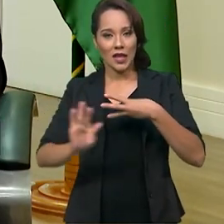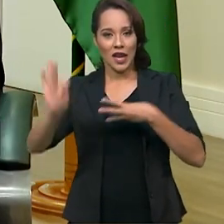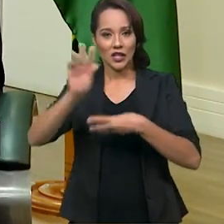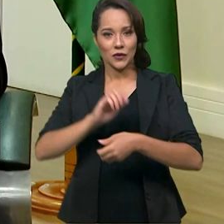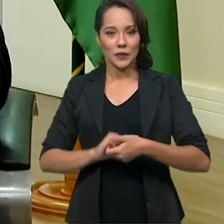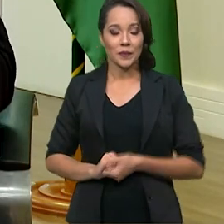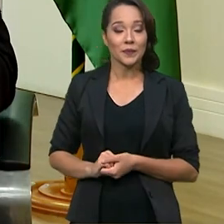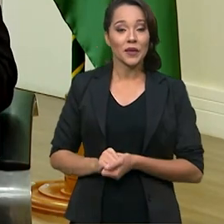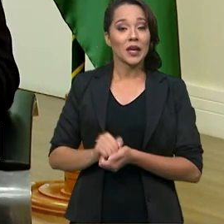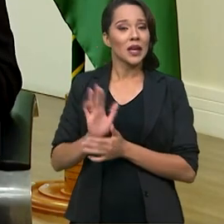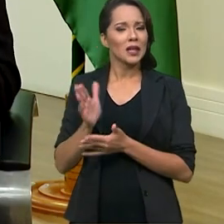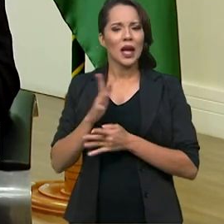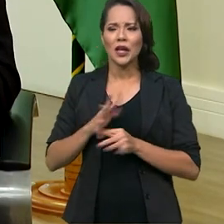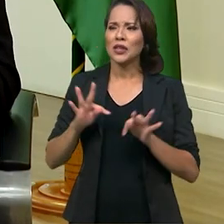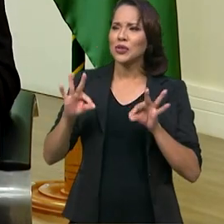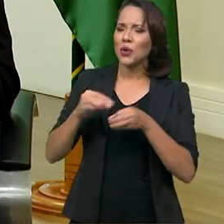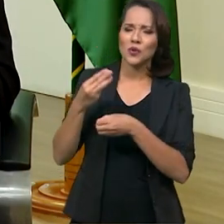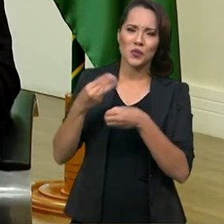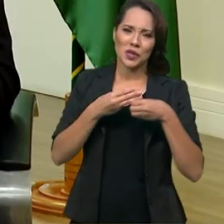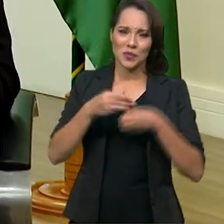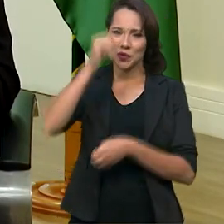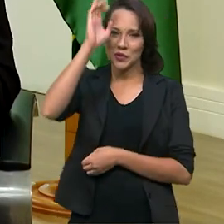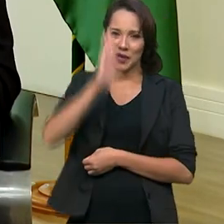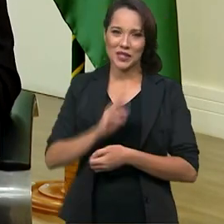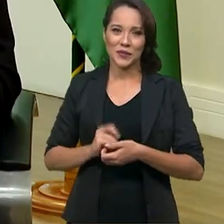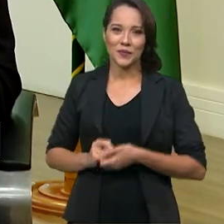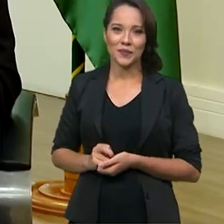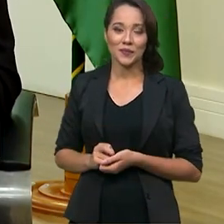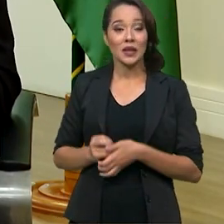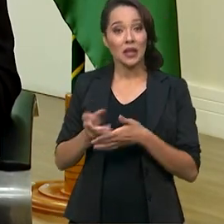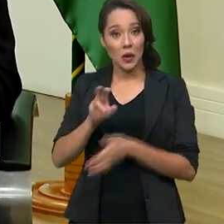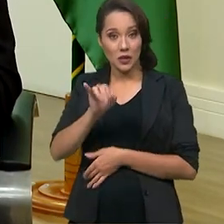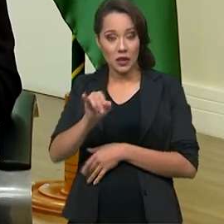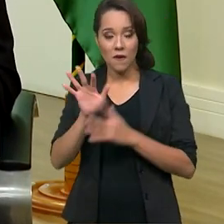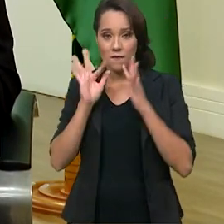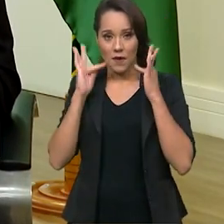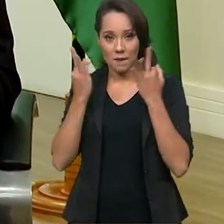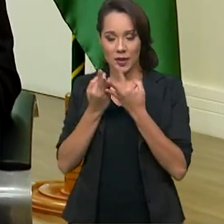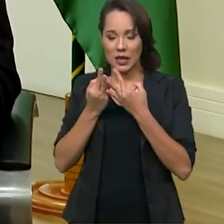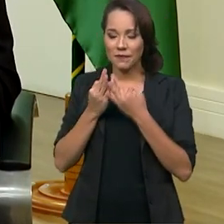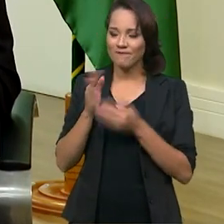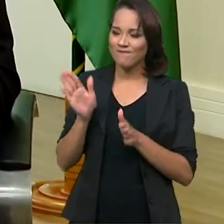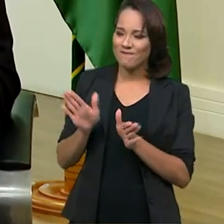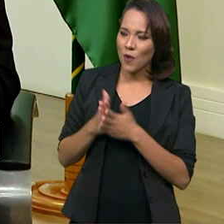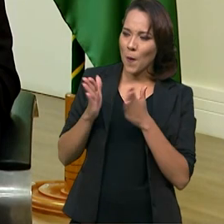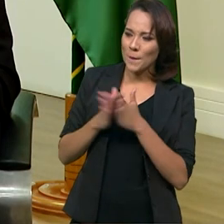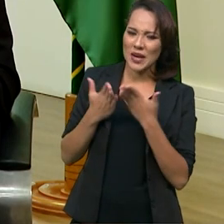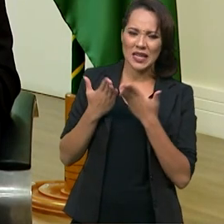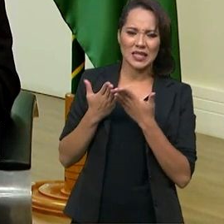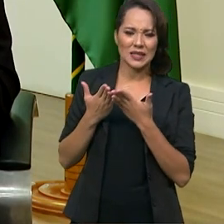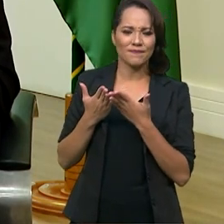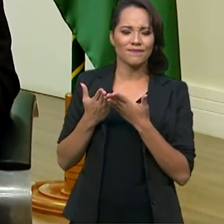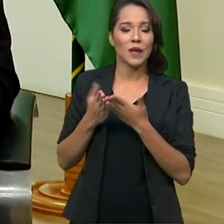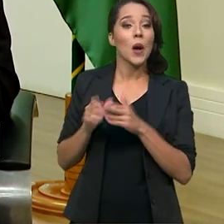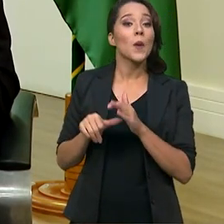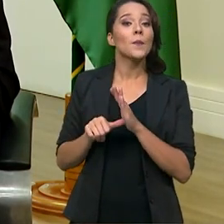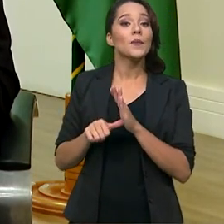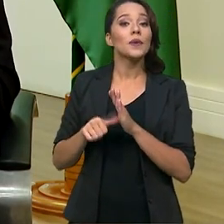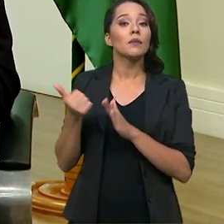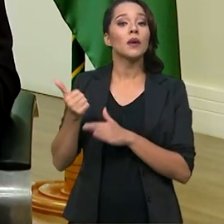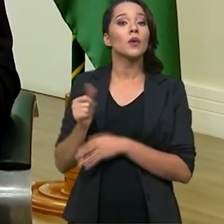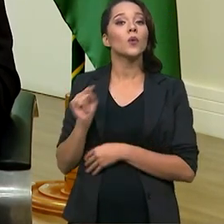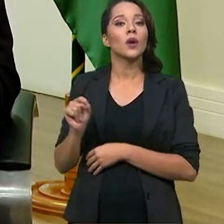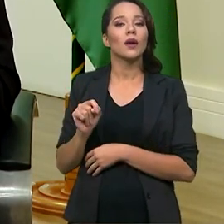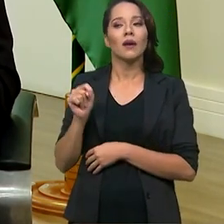e está em todos os municípios do nosso Brasil. Então, se uma família está na situação de pobreza, extrema pobreza, o primeiro passo para